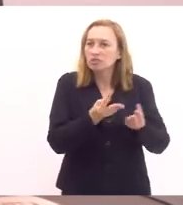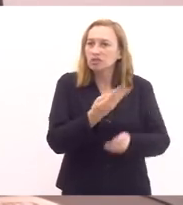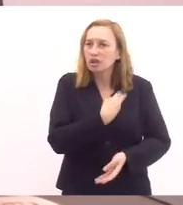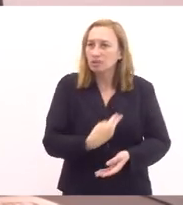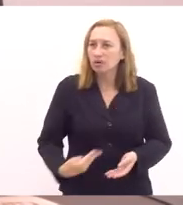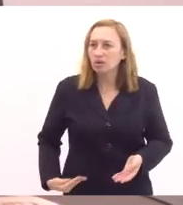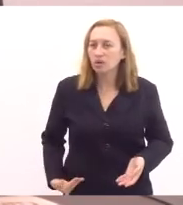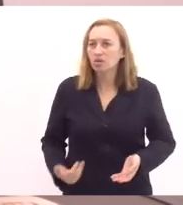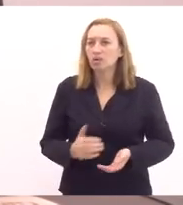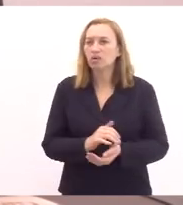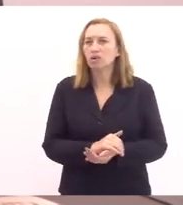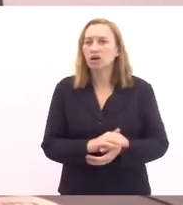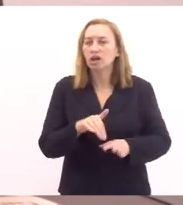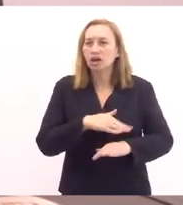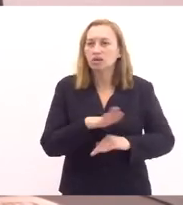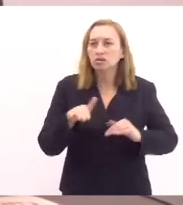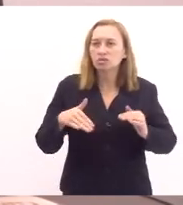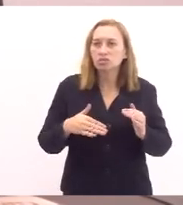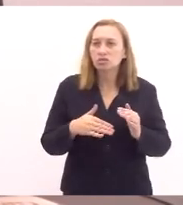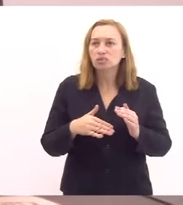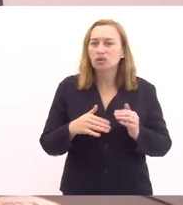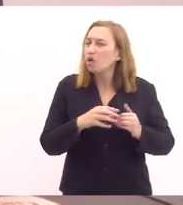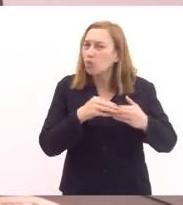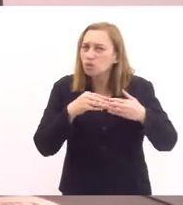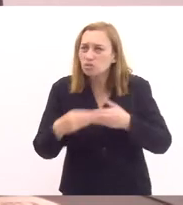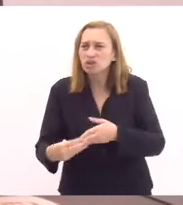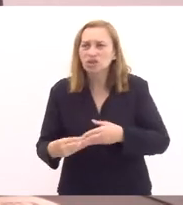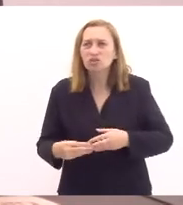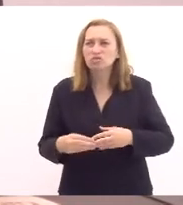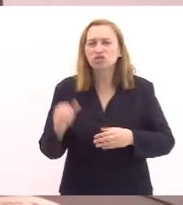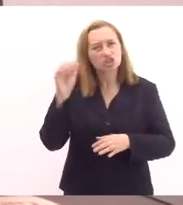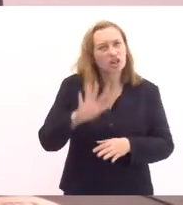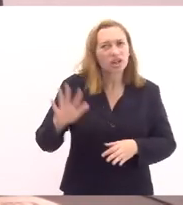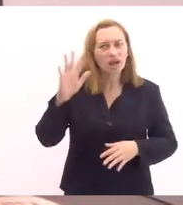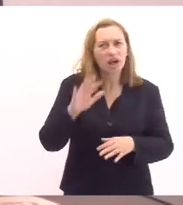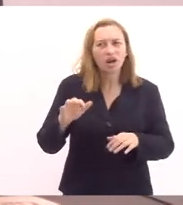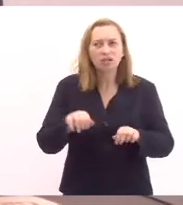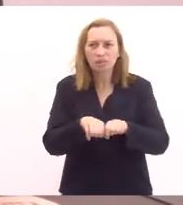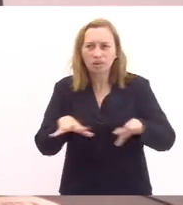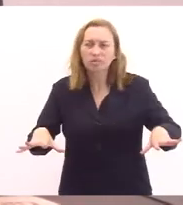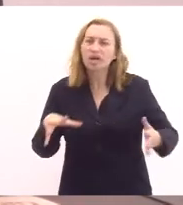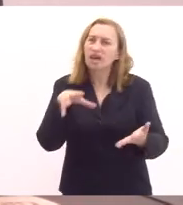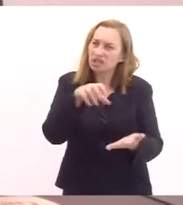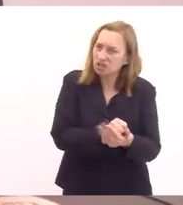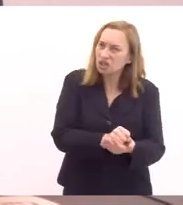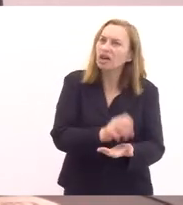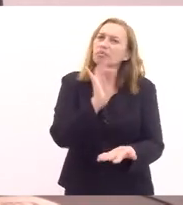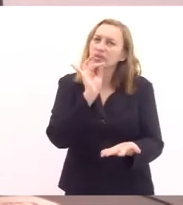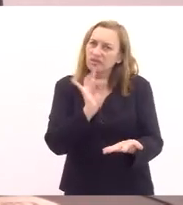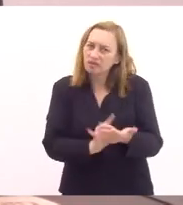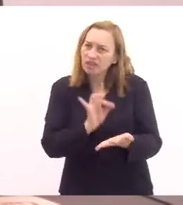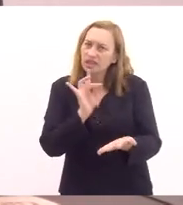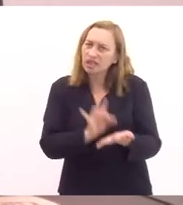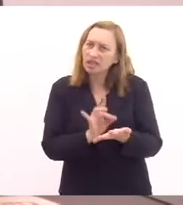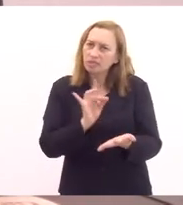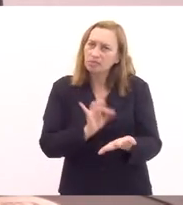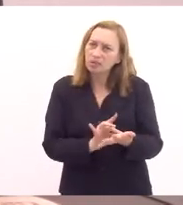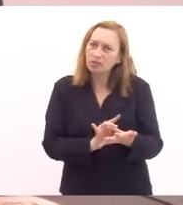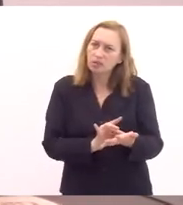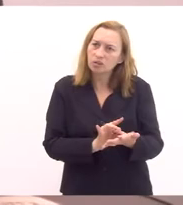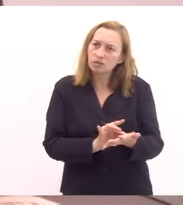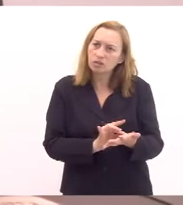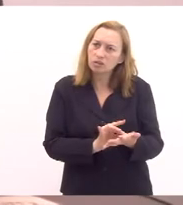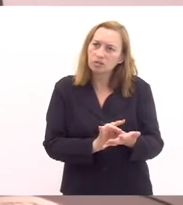governo né a toda a condução em geral da pandemia a gente tem que registrar isso porque isso realmente é